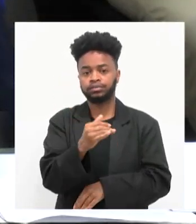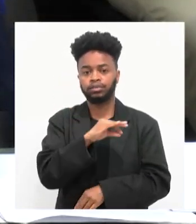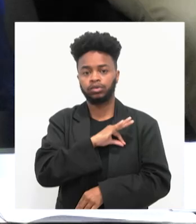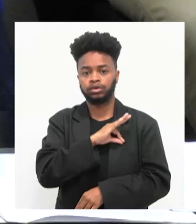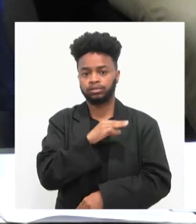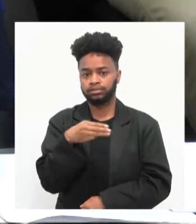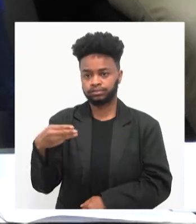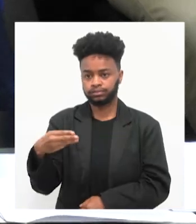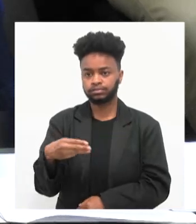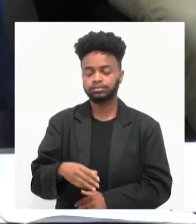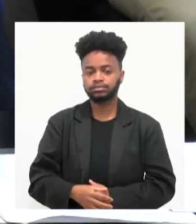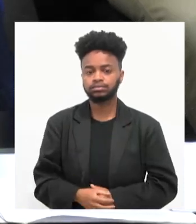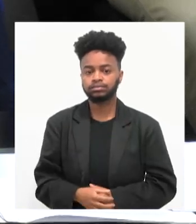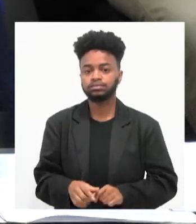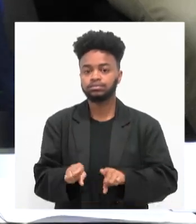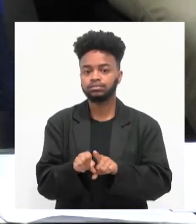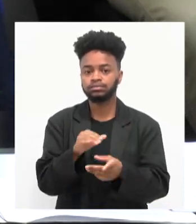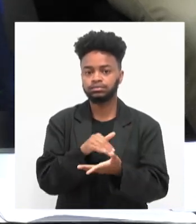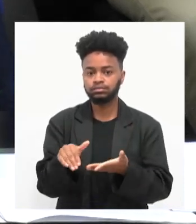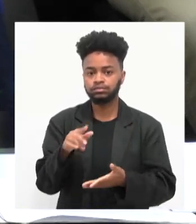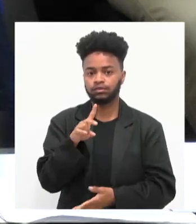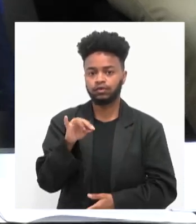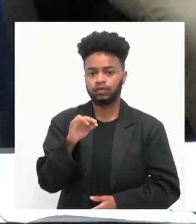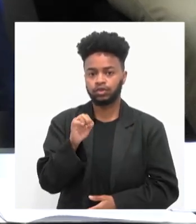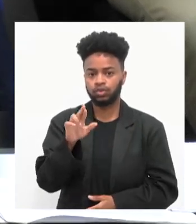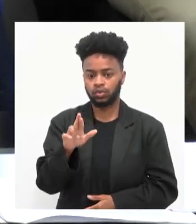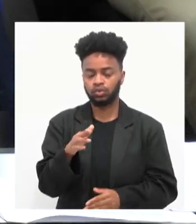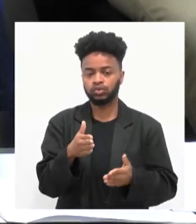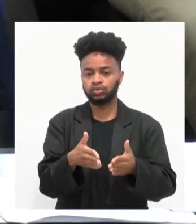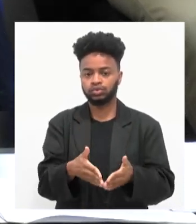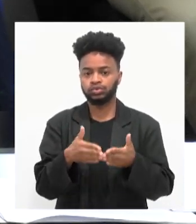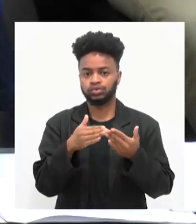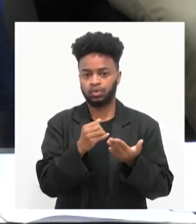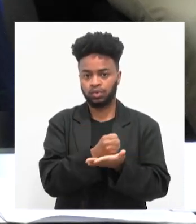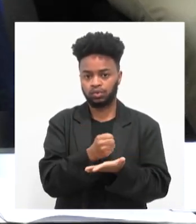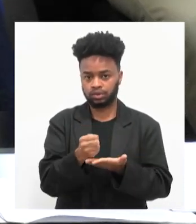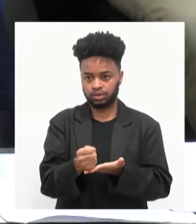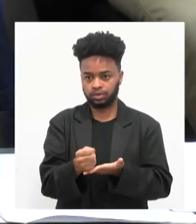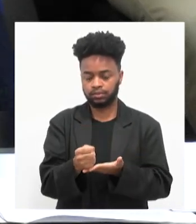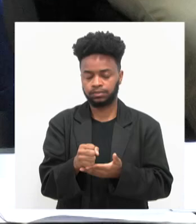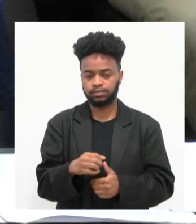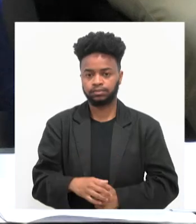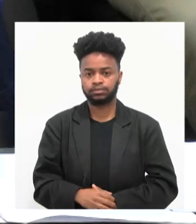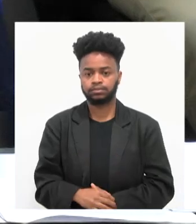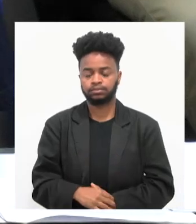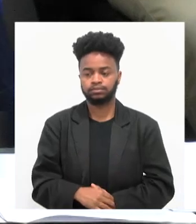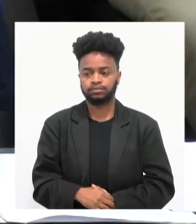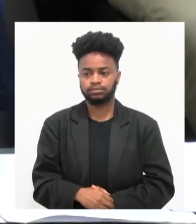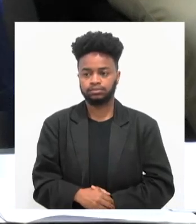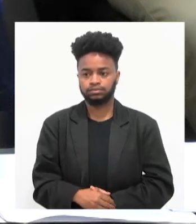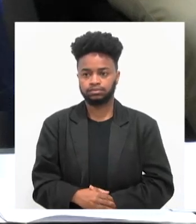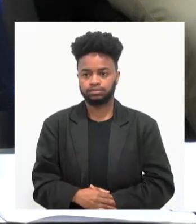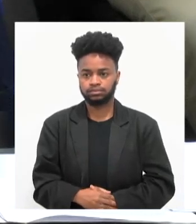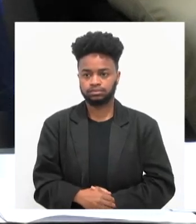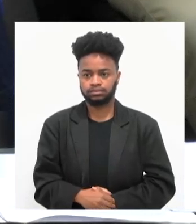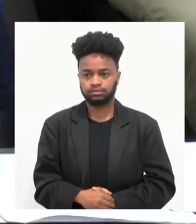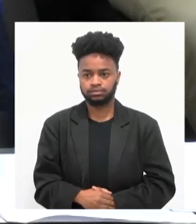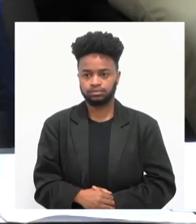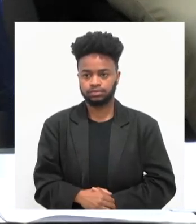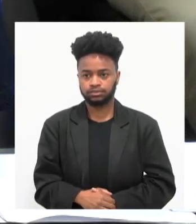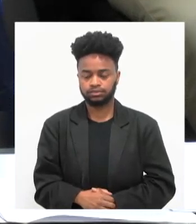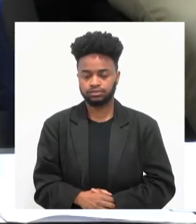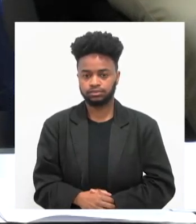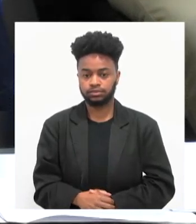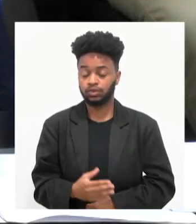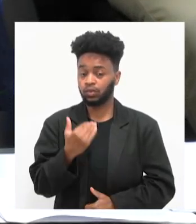com o Coronel Brandão, o secretário Vitor, a imediata suspensão da execução do contrato. Só, presidente, me permite interromper, não